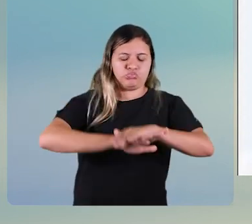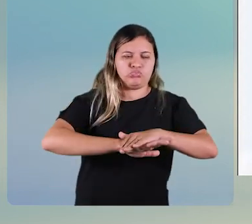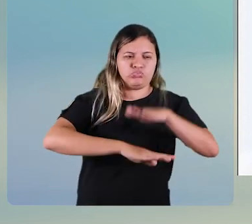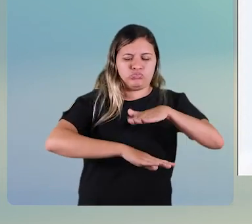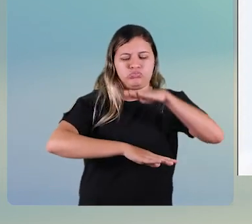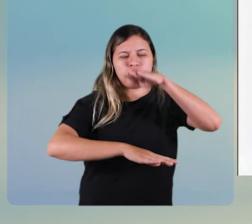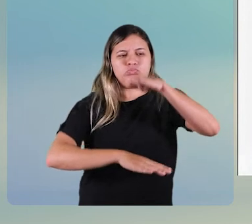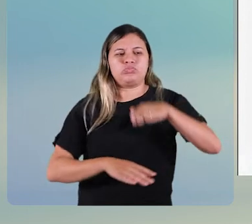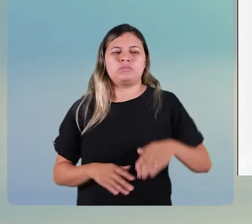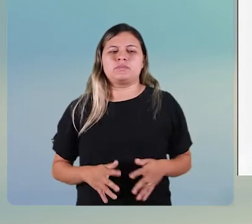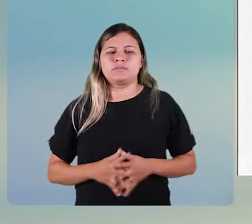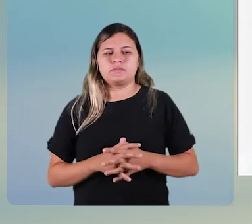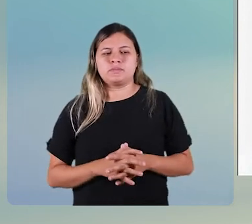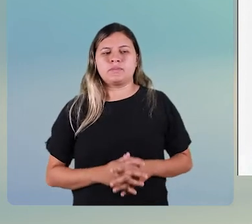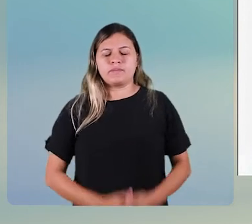certo?